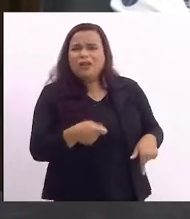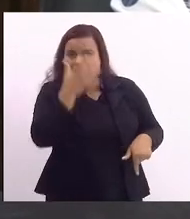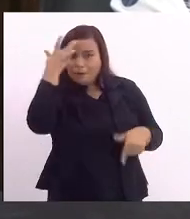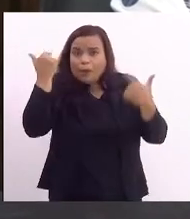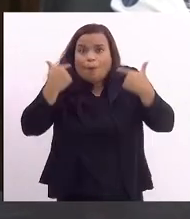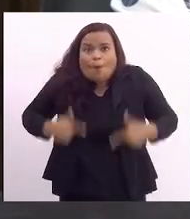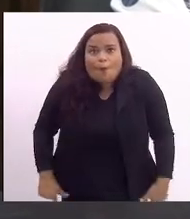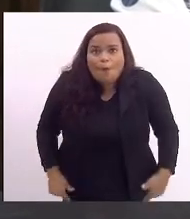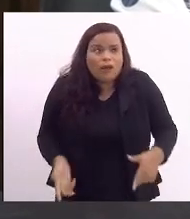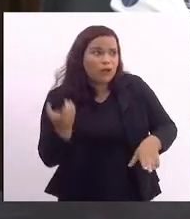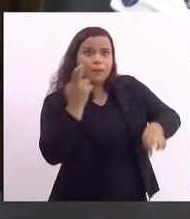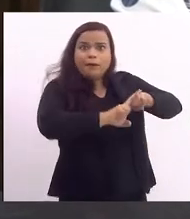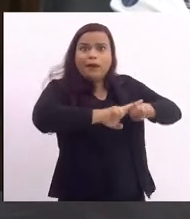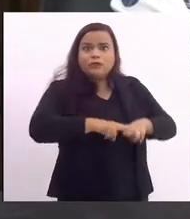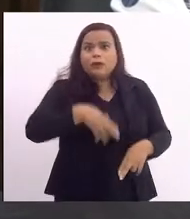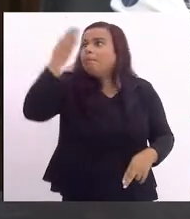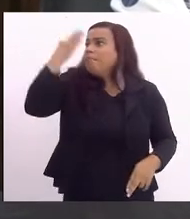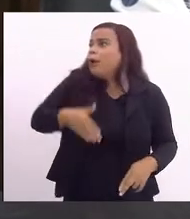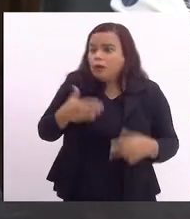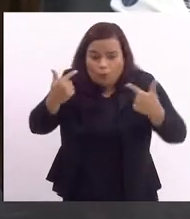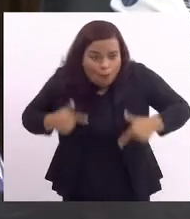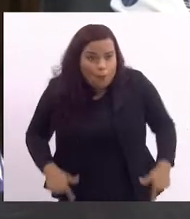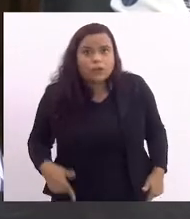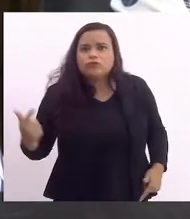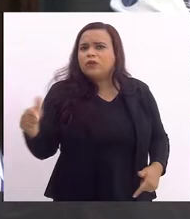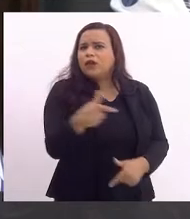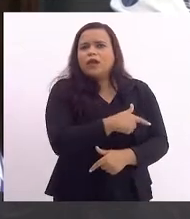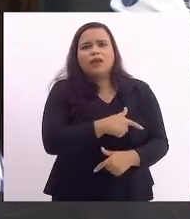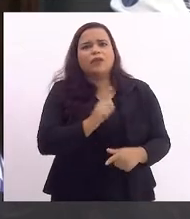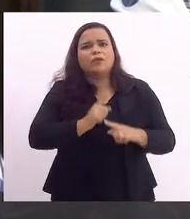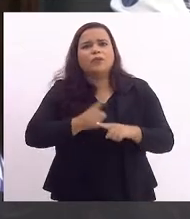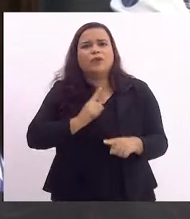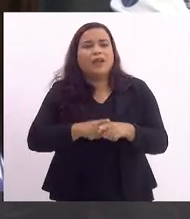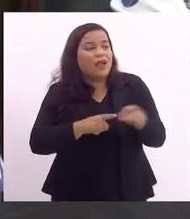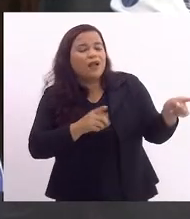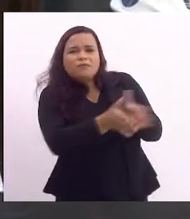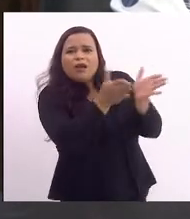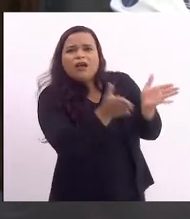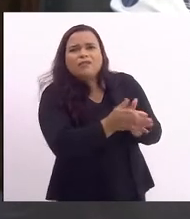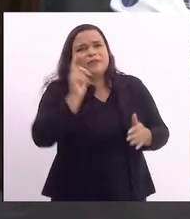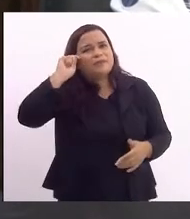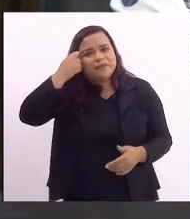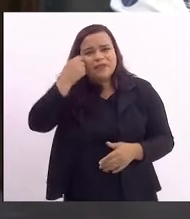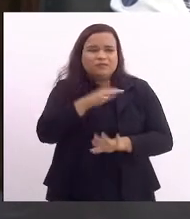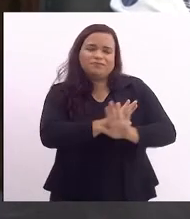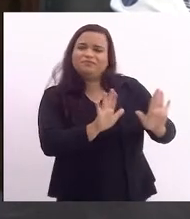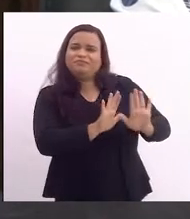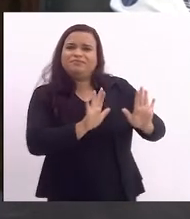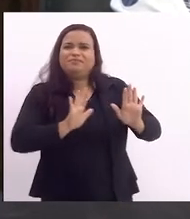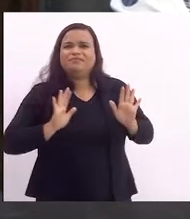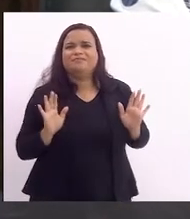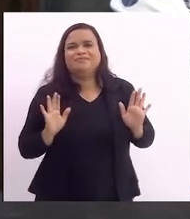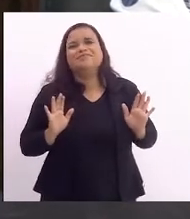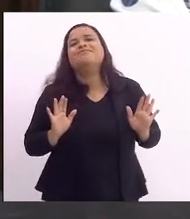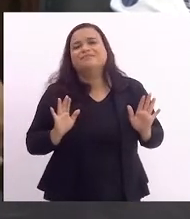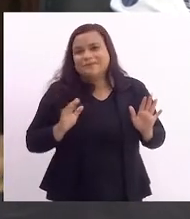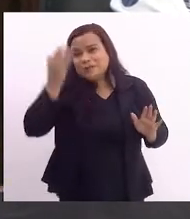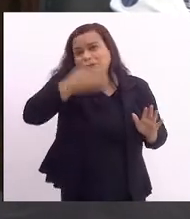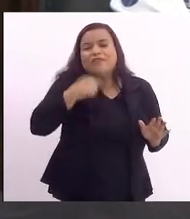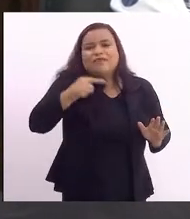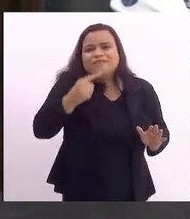sem nenhum direito de provar a sua inocência, porque a presunção existe para preto e pobre. A presunção de inocência, a gente sabe que não. Existe